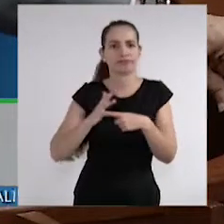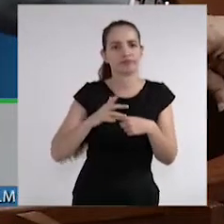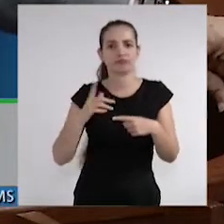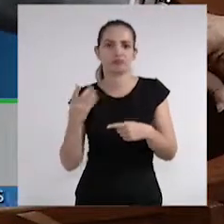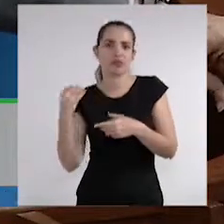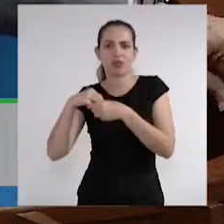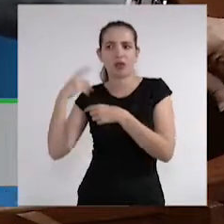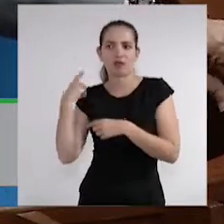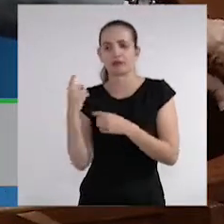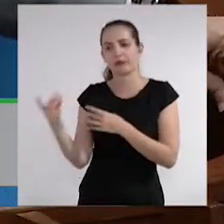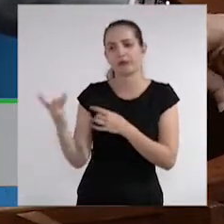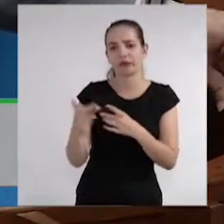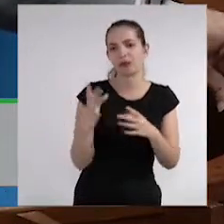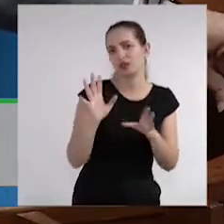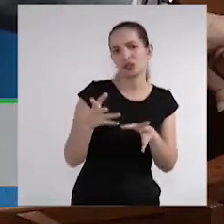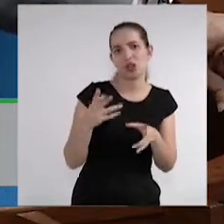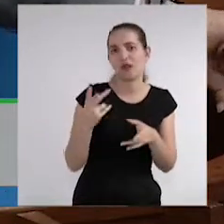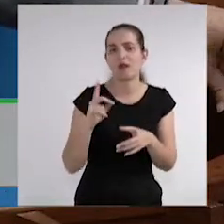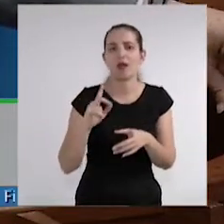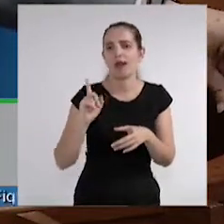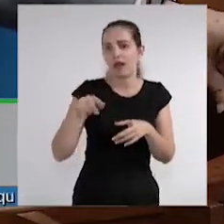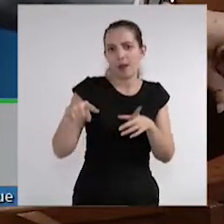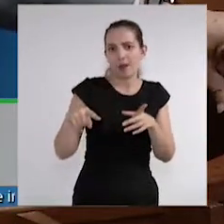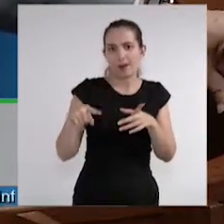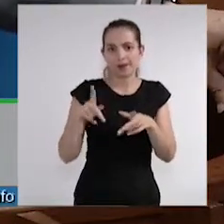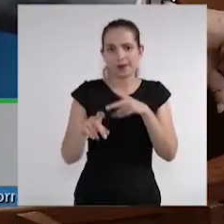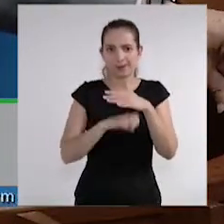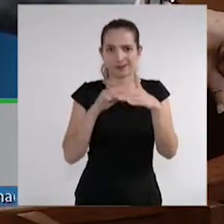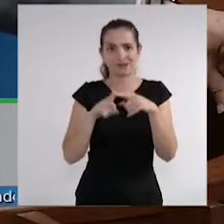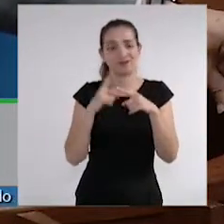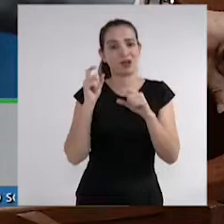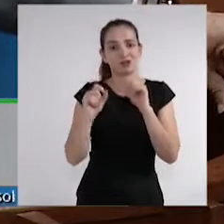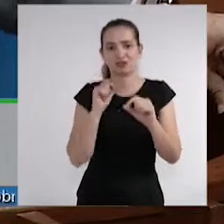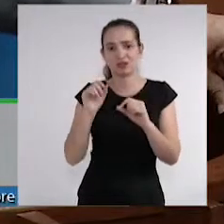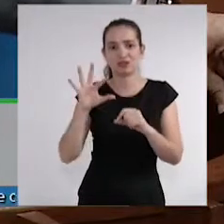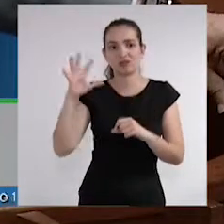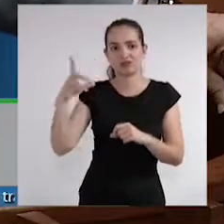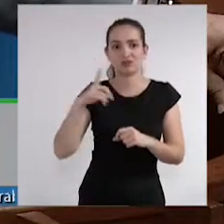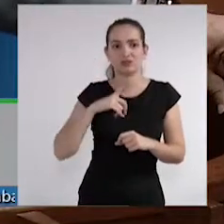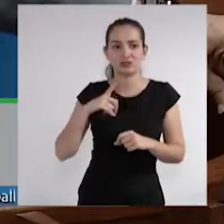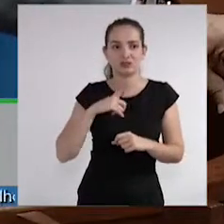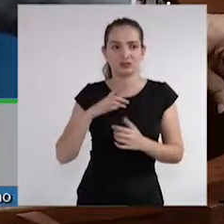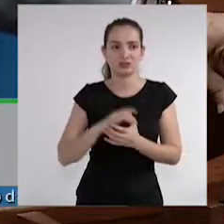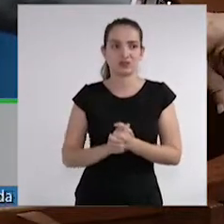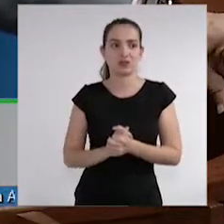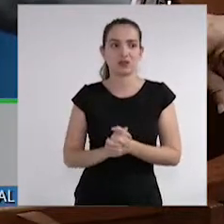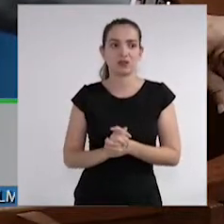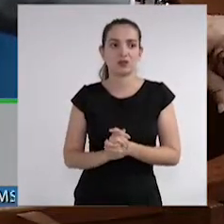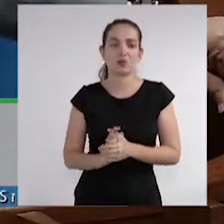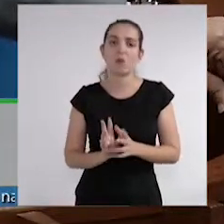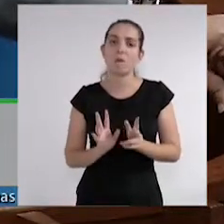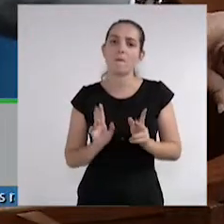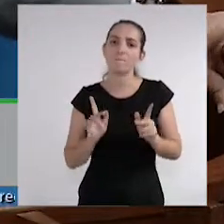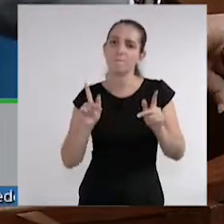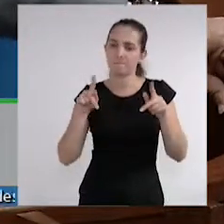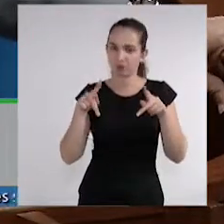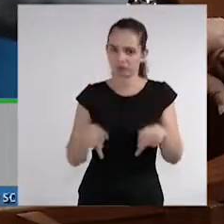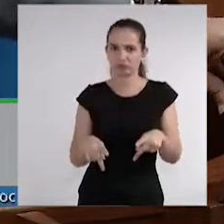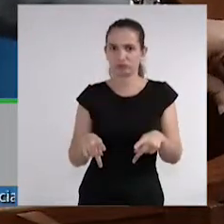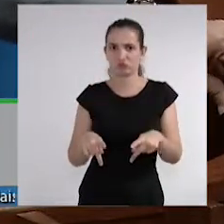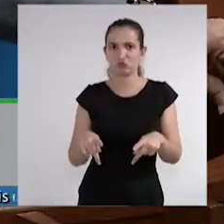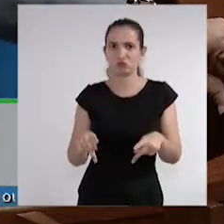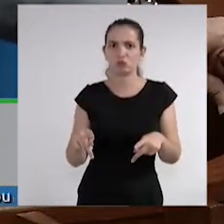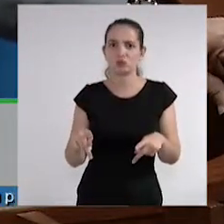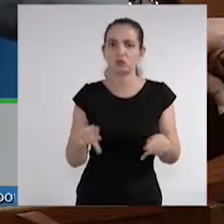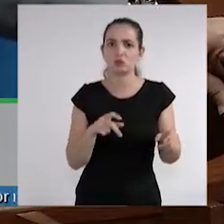empresa. E, na verdade, o poder público sofre muito com essas empresas que